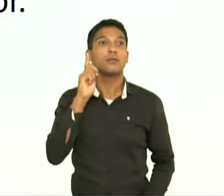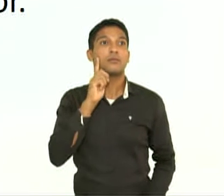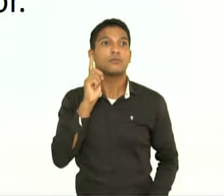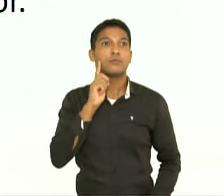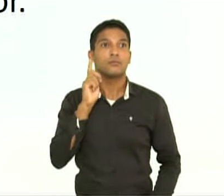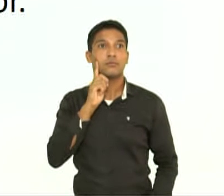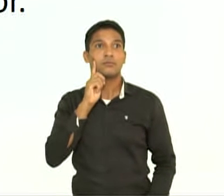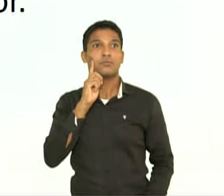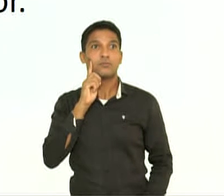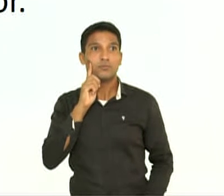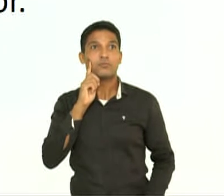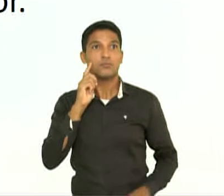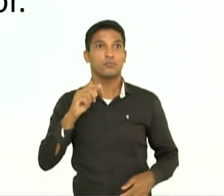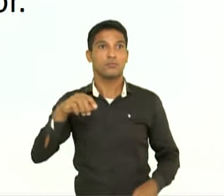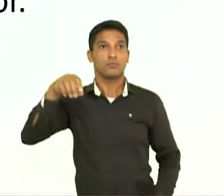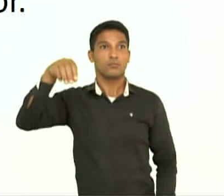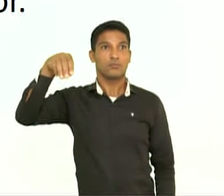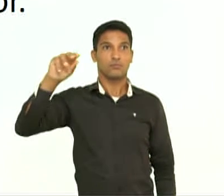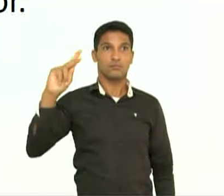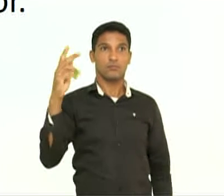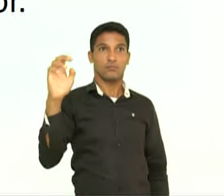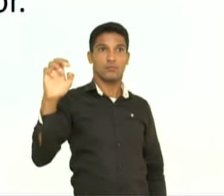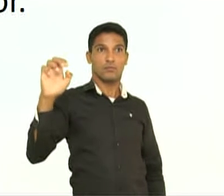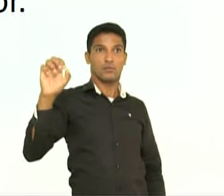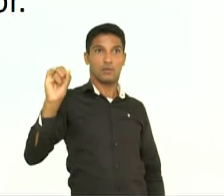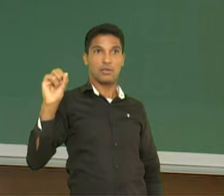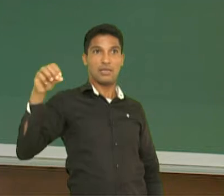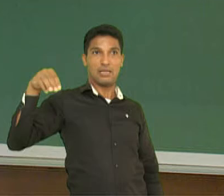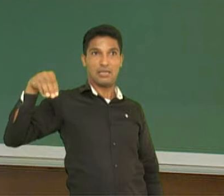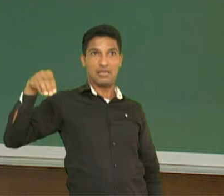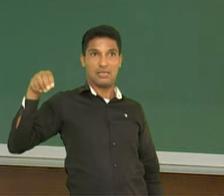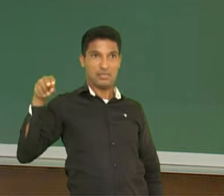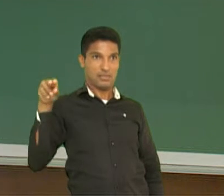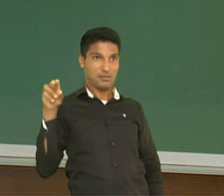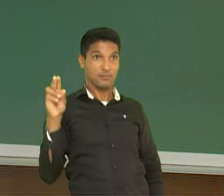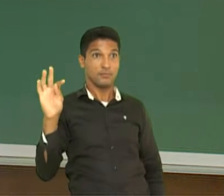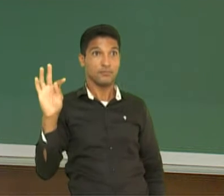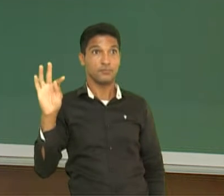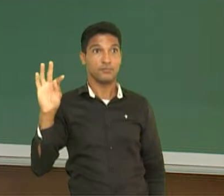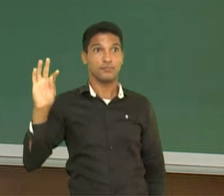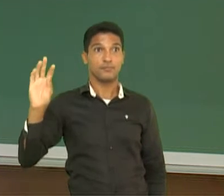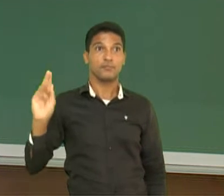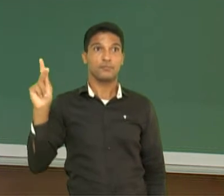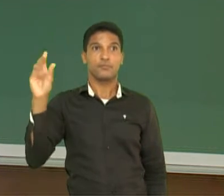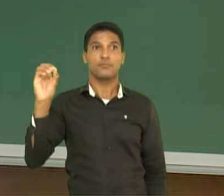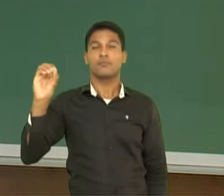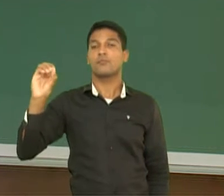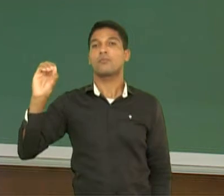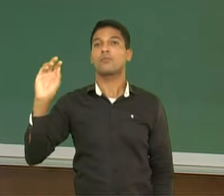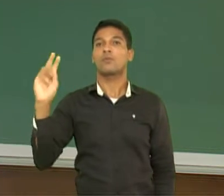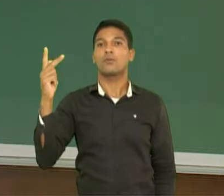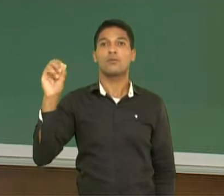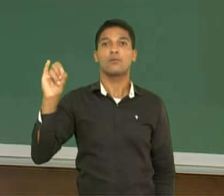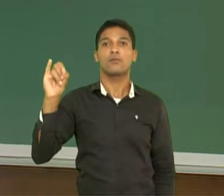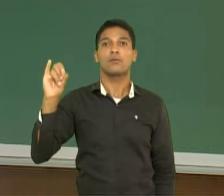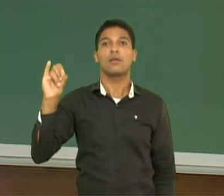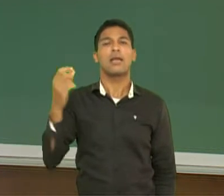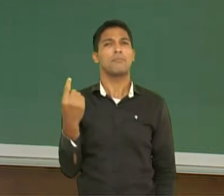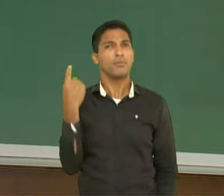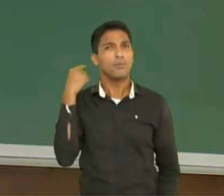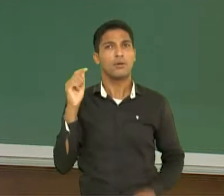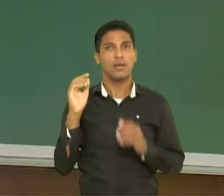1989, outro grande símbolo do neoliberalismo. Reparou? Eles dominando aí a política econômica mundial durante os anos